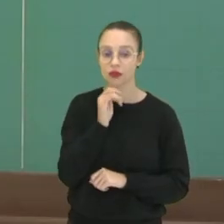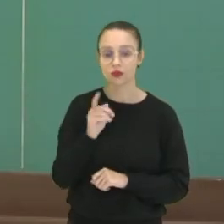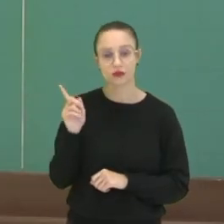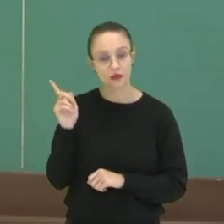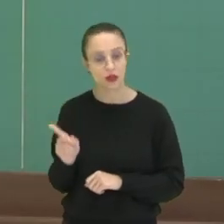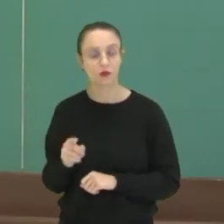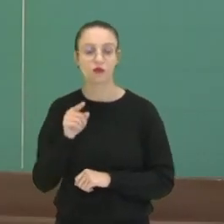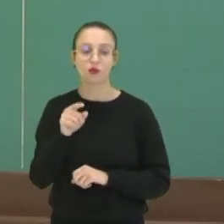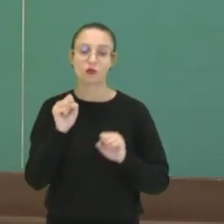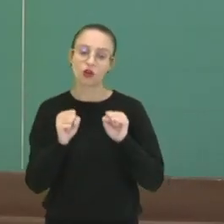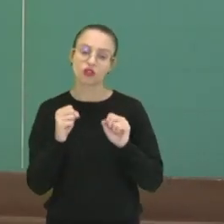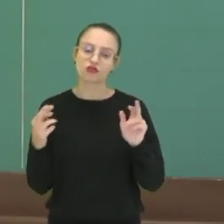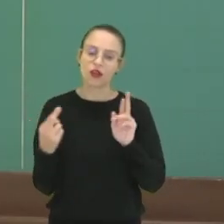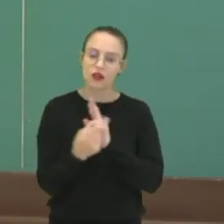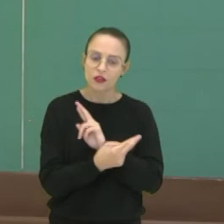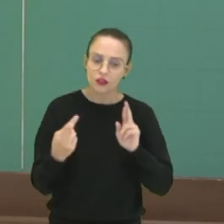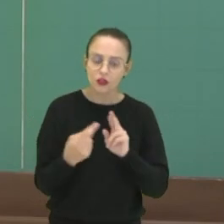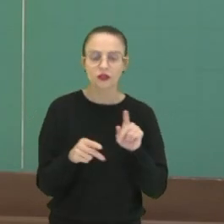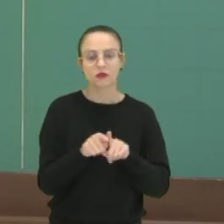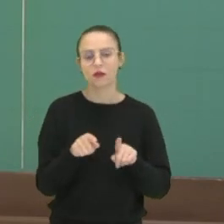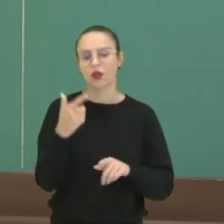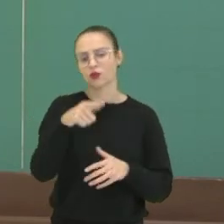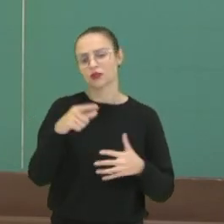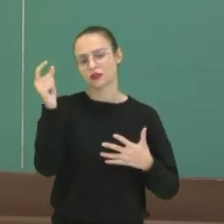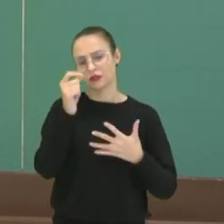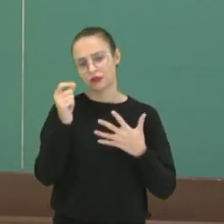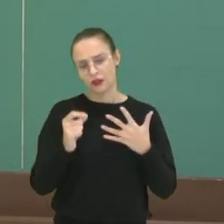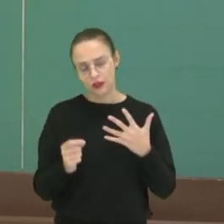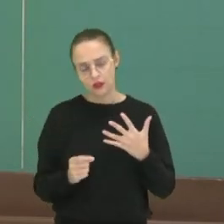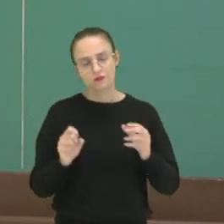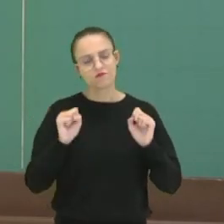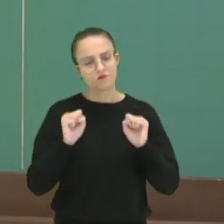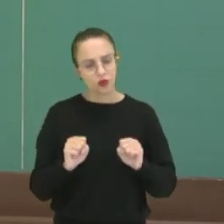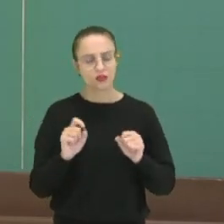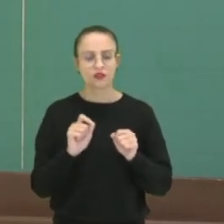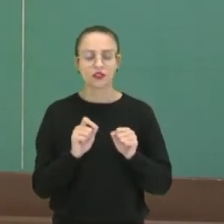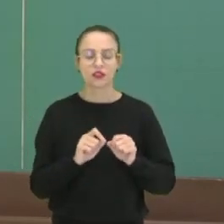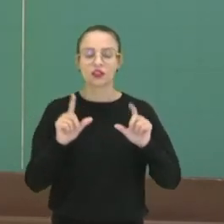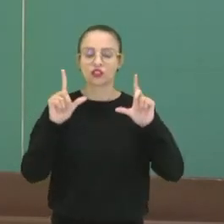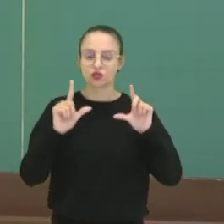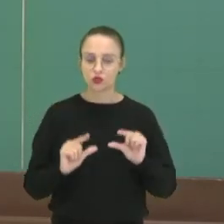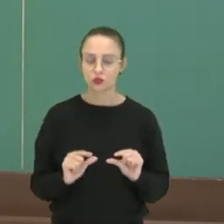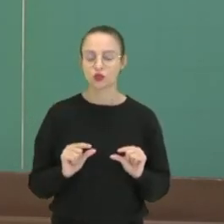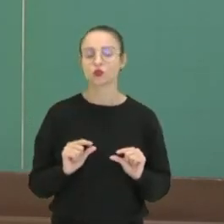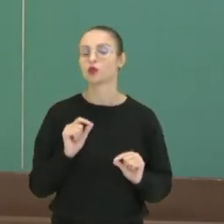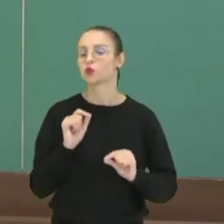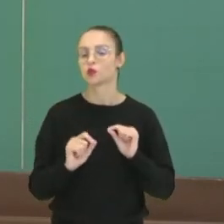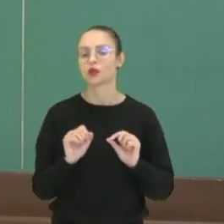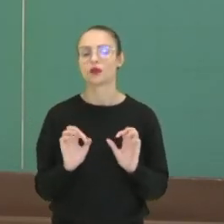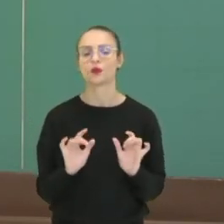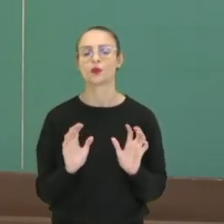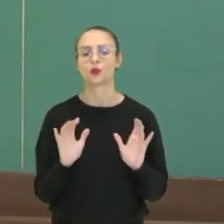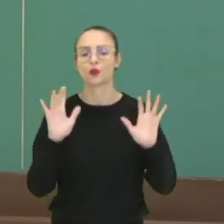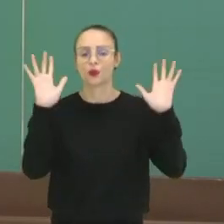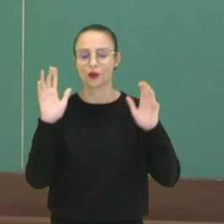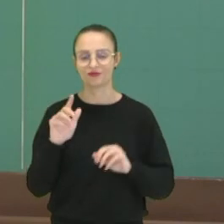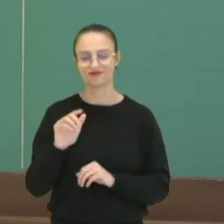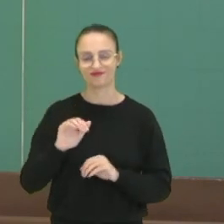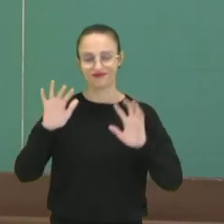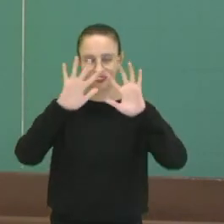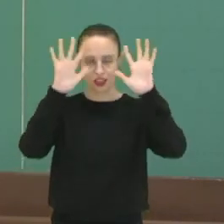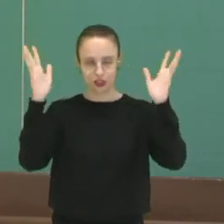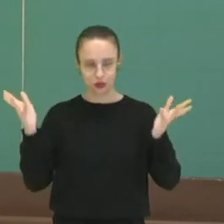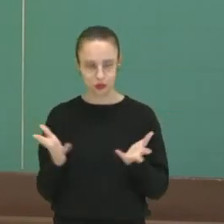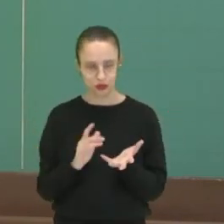ter relacionado tantas outras ações que podem ser feitas para reduzir essa emissão de poluentes na